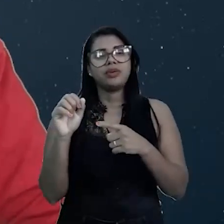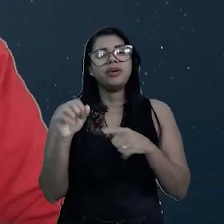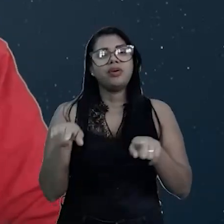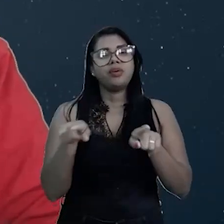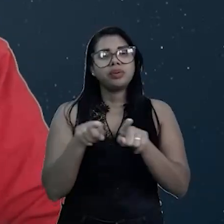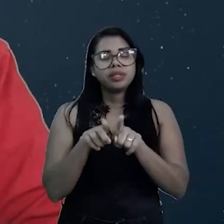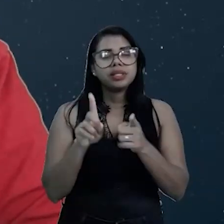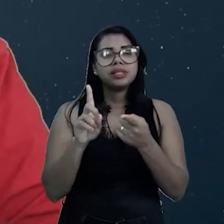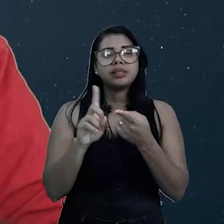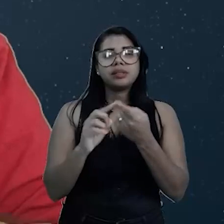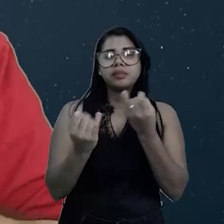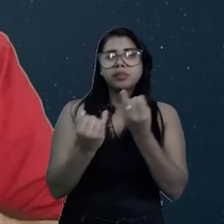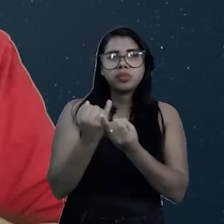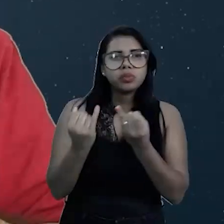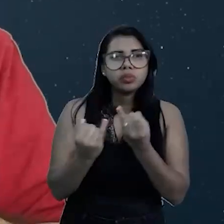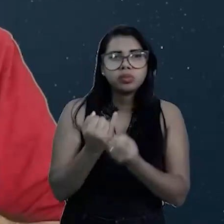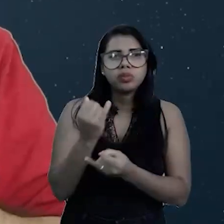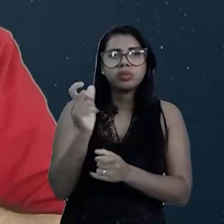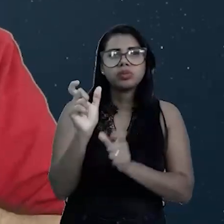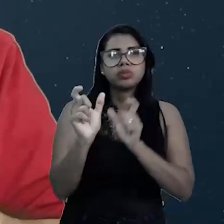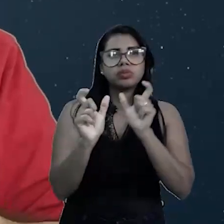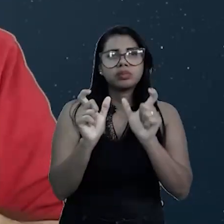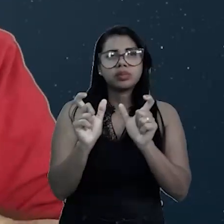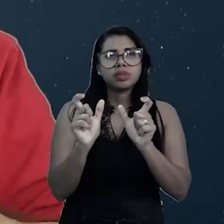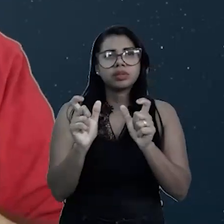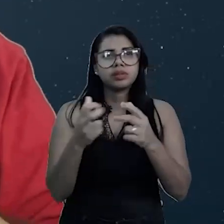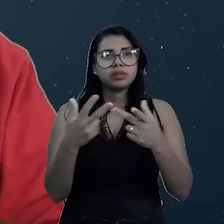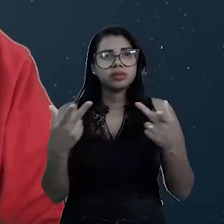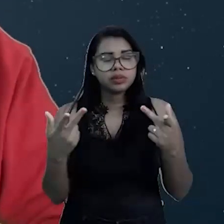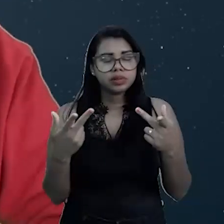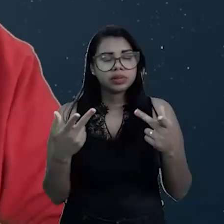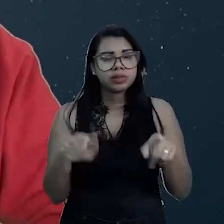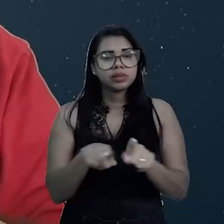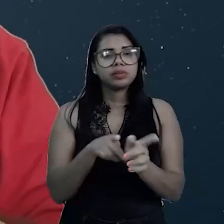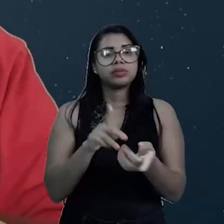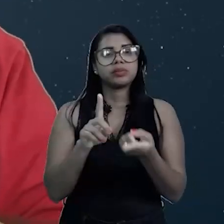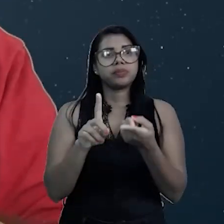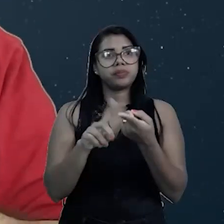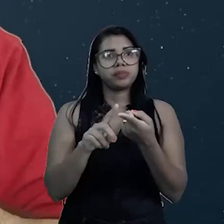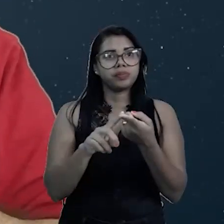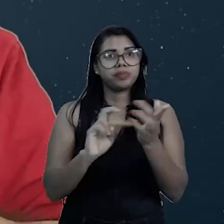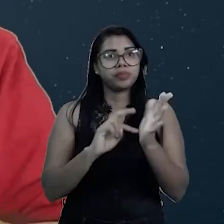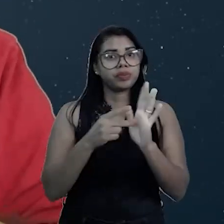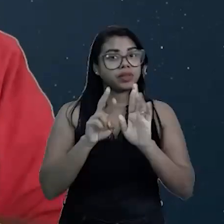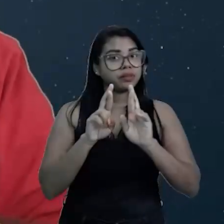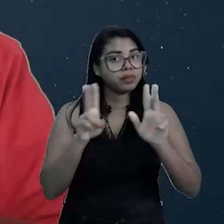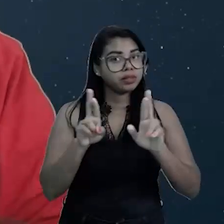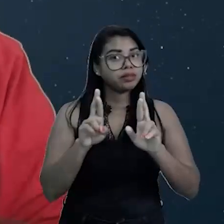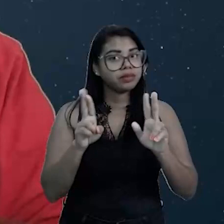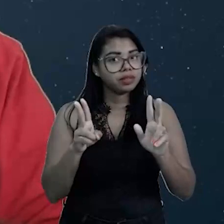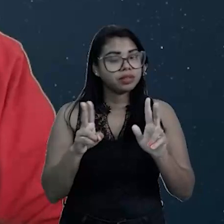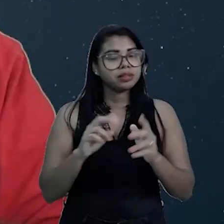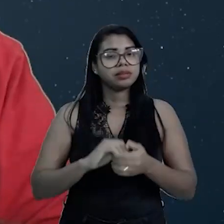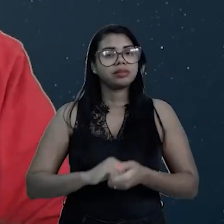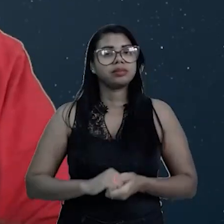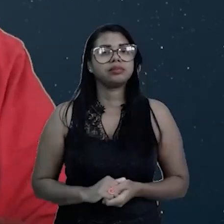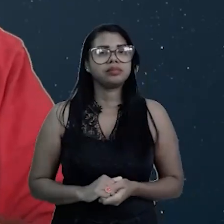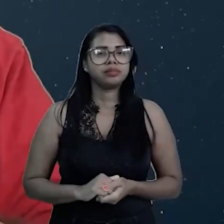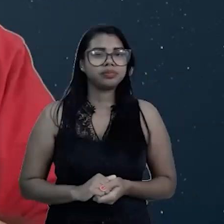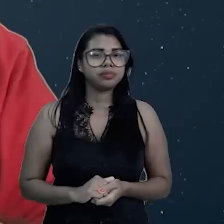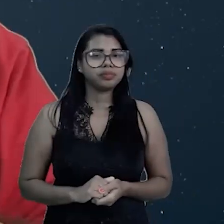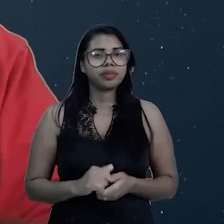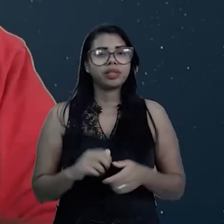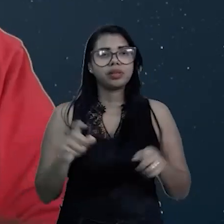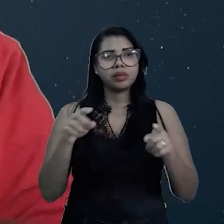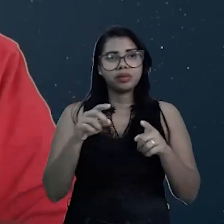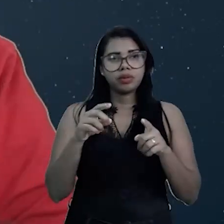muito próxima, tá? Mas são palavras distintas e também significados diferentes. Mas isso dá uma musicalidade muito grande, traz